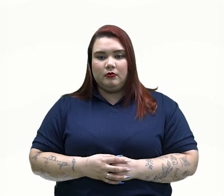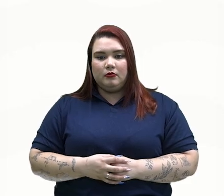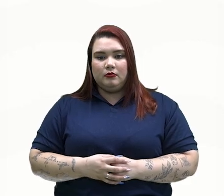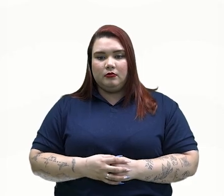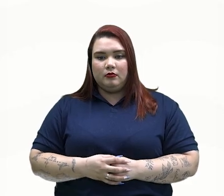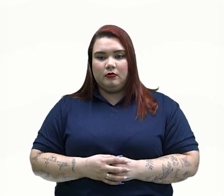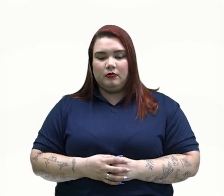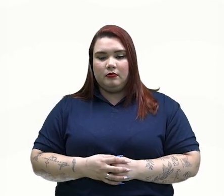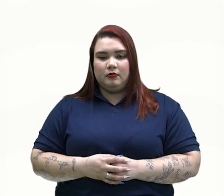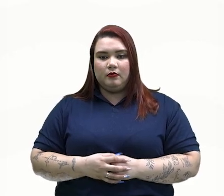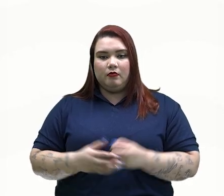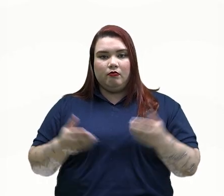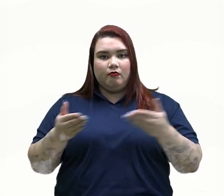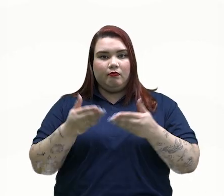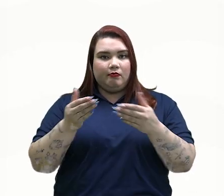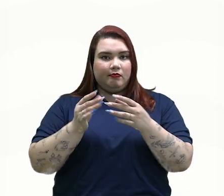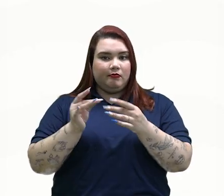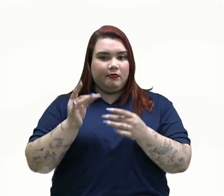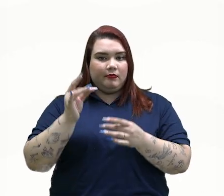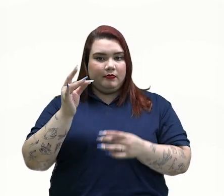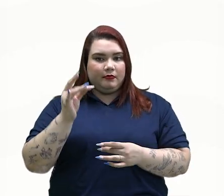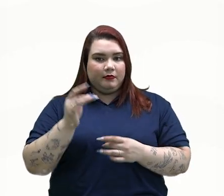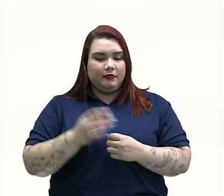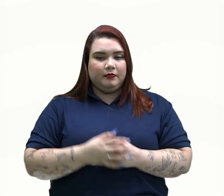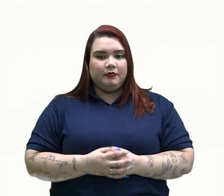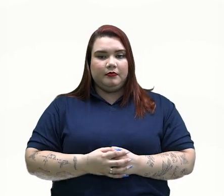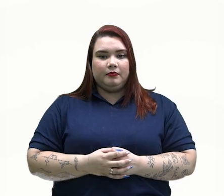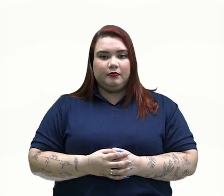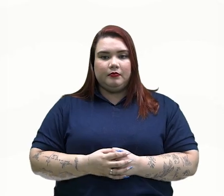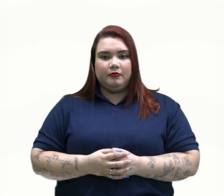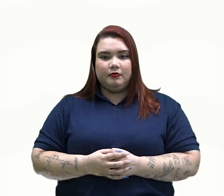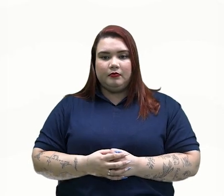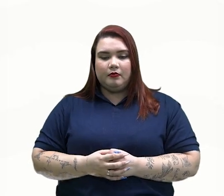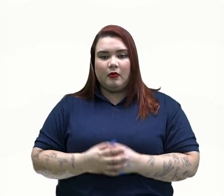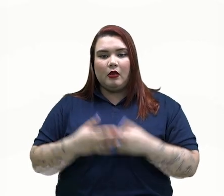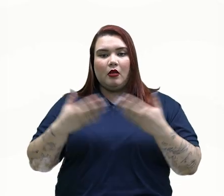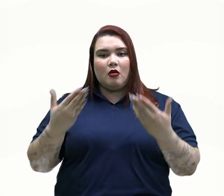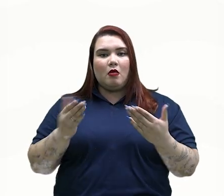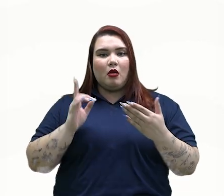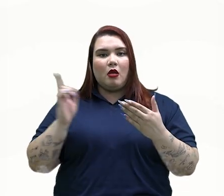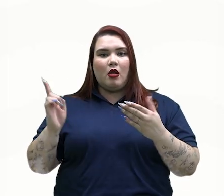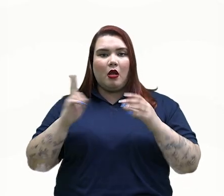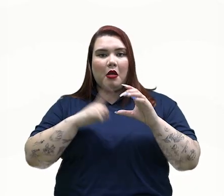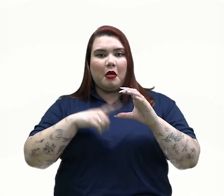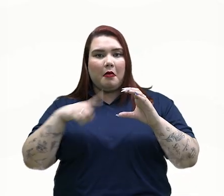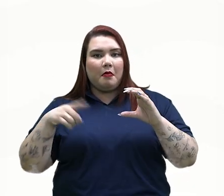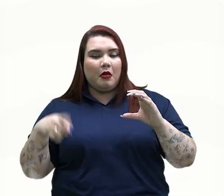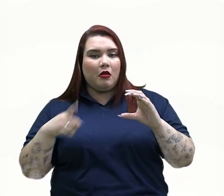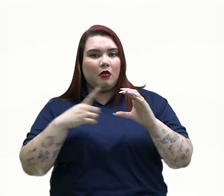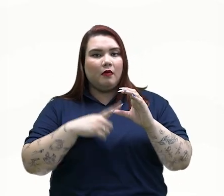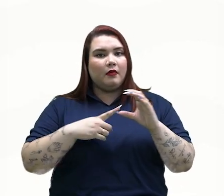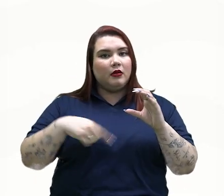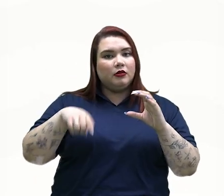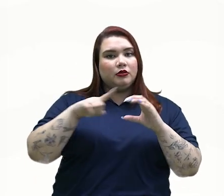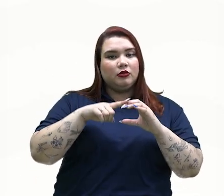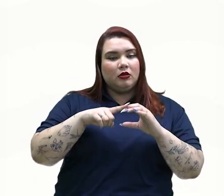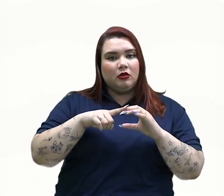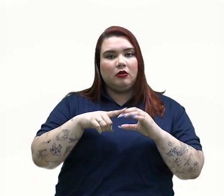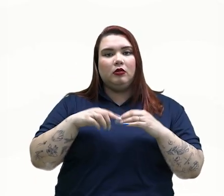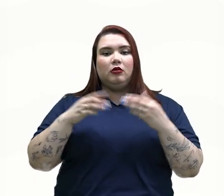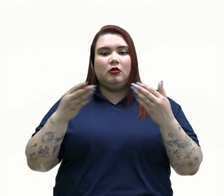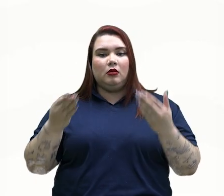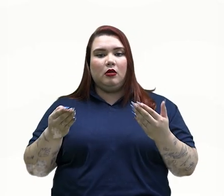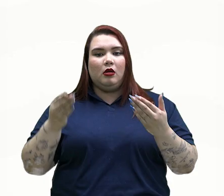sua classificação, começando se ela é aberta ou fechada, e aí, como tem um ciclo, como é um